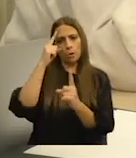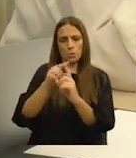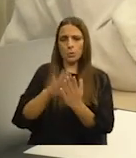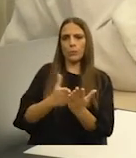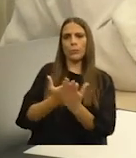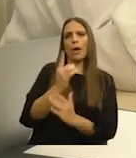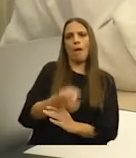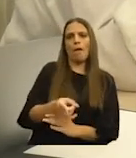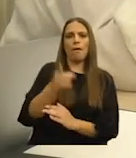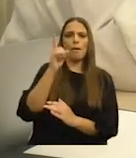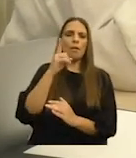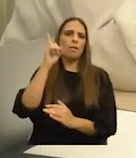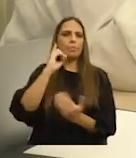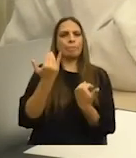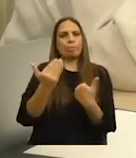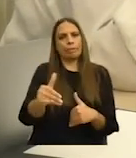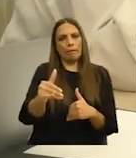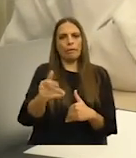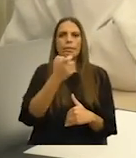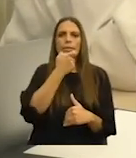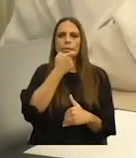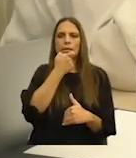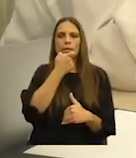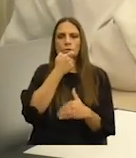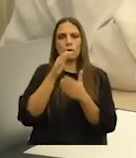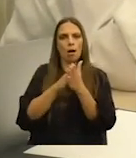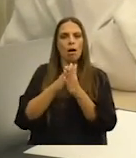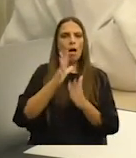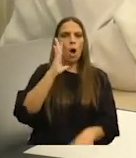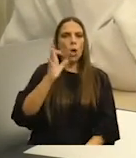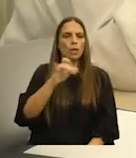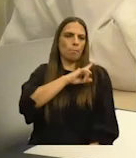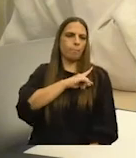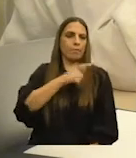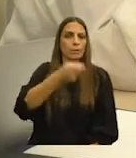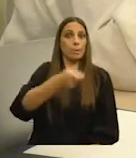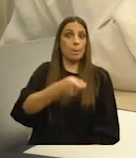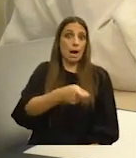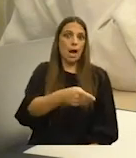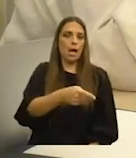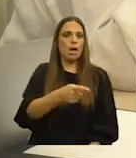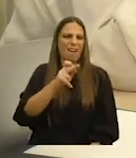de criar um limite temporal para os títulos de exploração do alojamento local e era